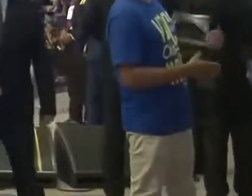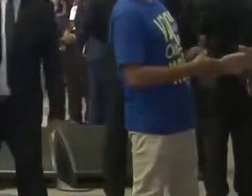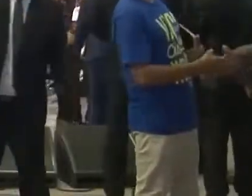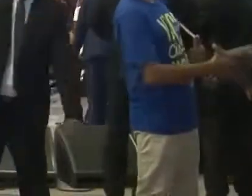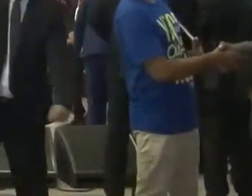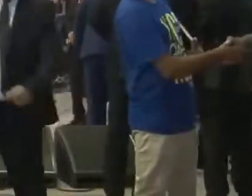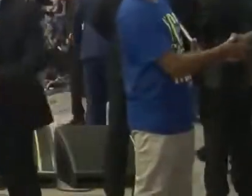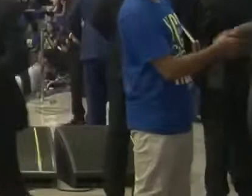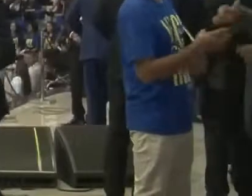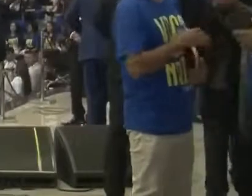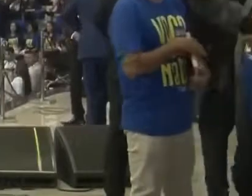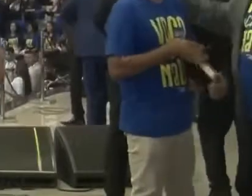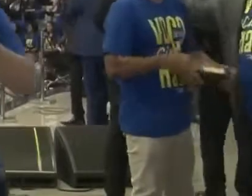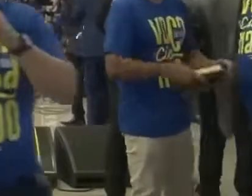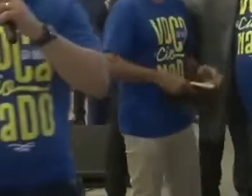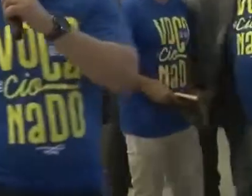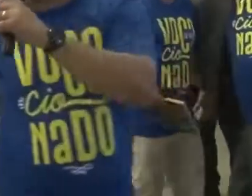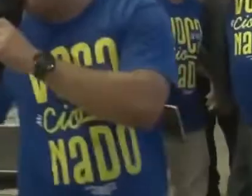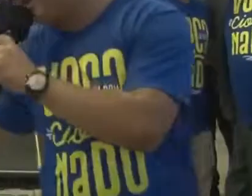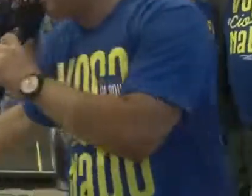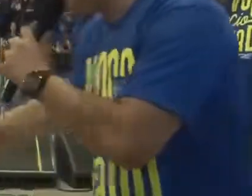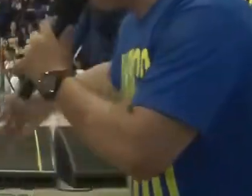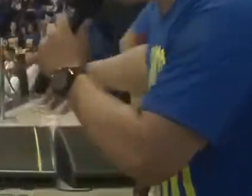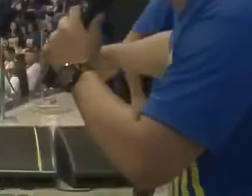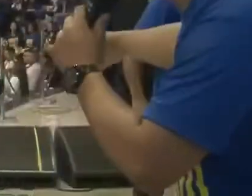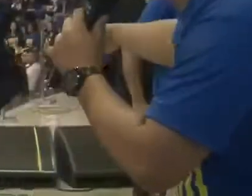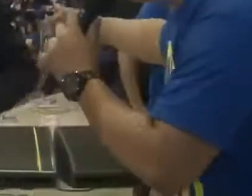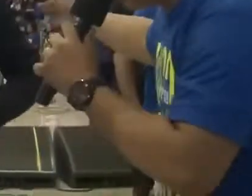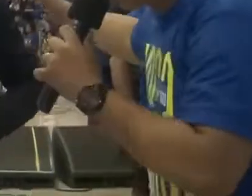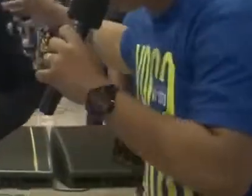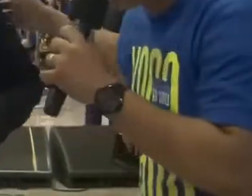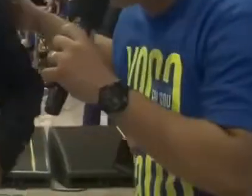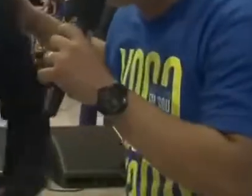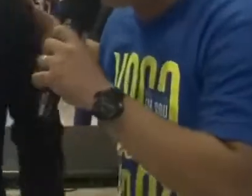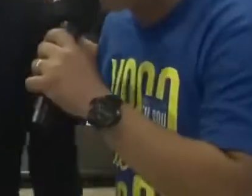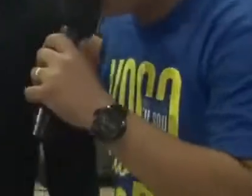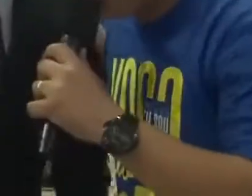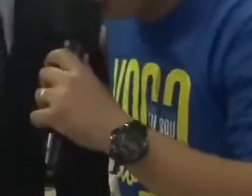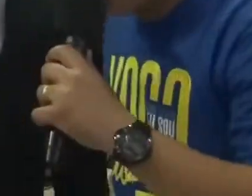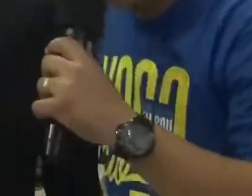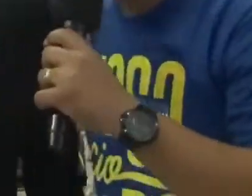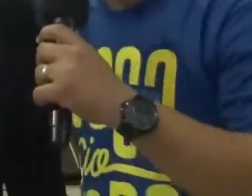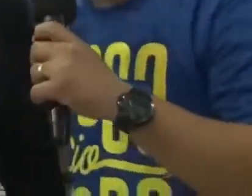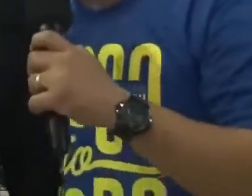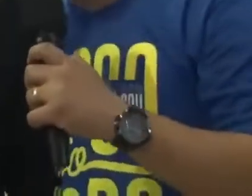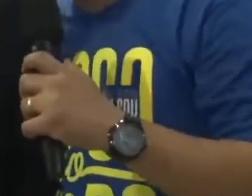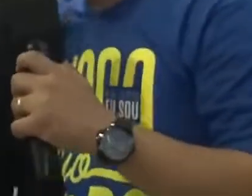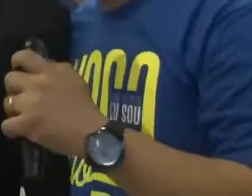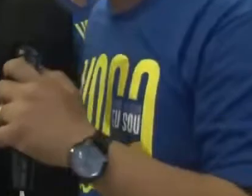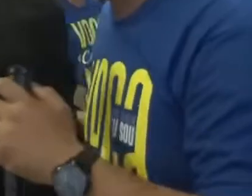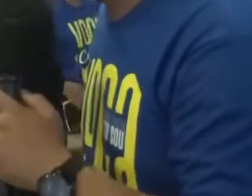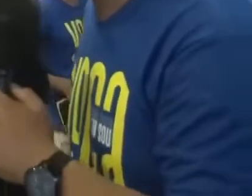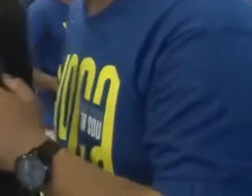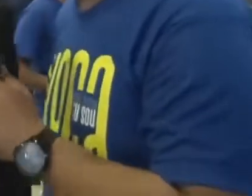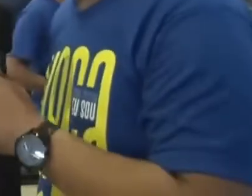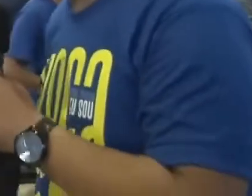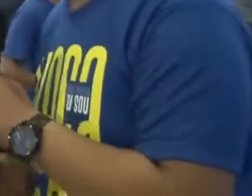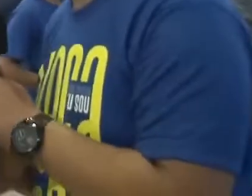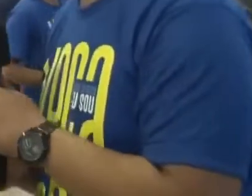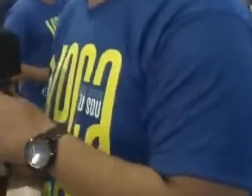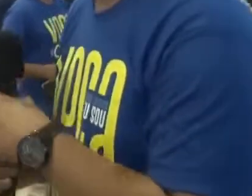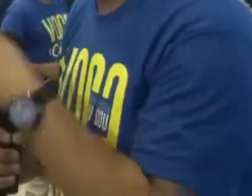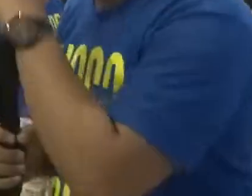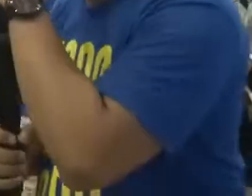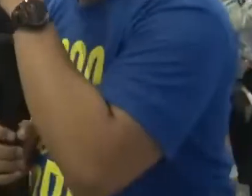agradecimento. Vamos trazer o nosso líder da Umadecra aqui. Aqui, ó, tá aqui ao vivo na live agora. Pastor Samuel Gonçalves, que bênção